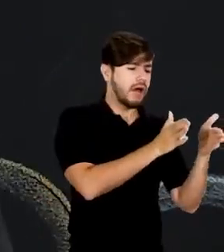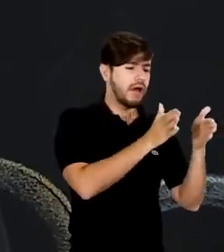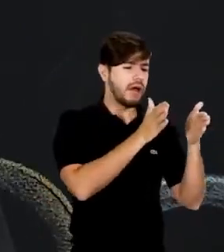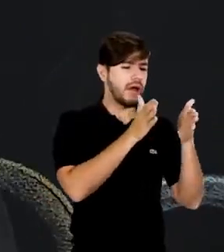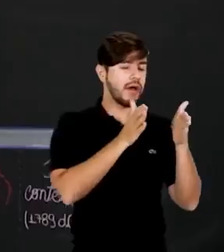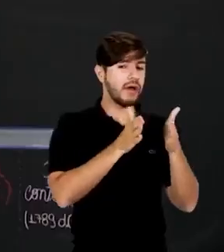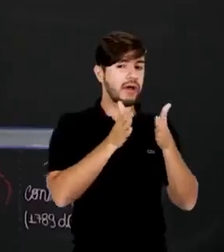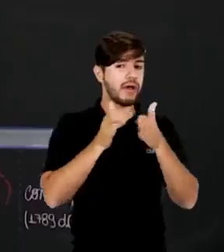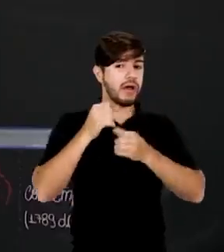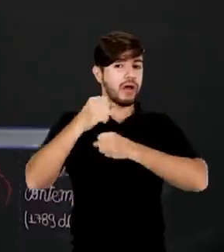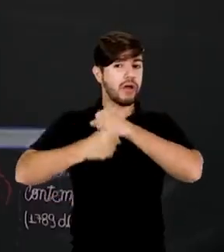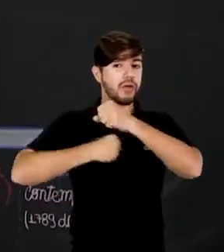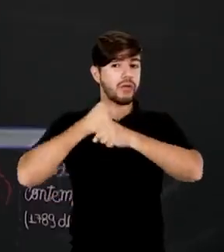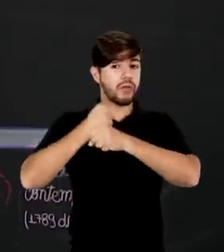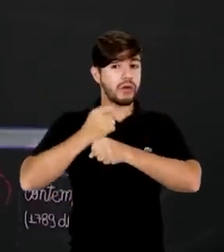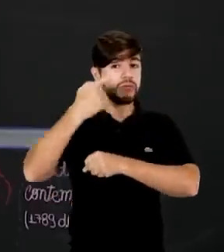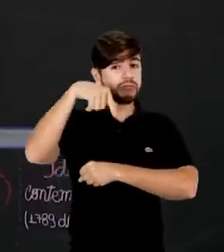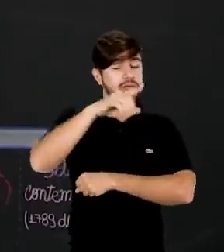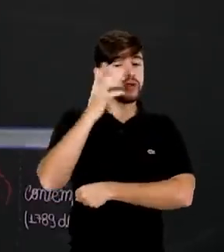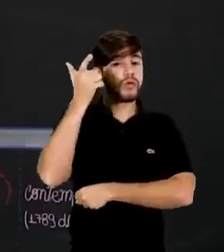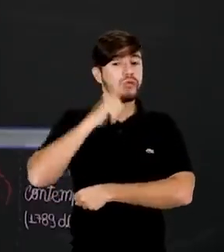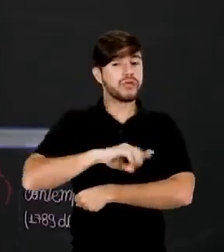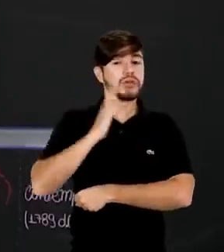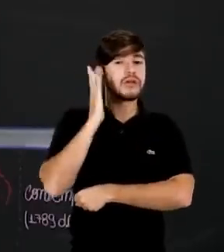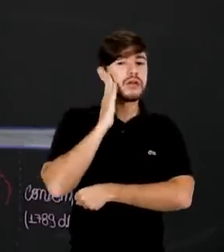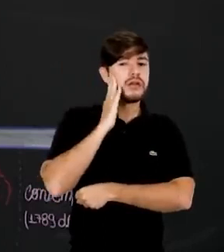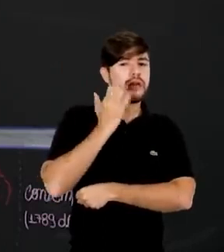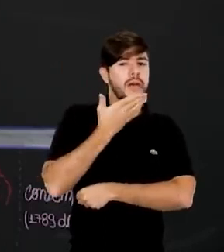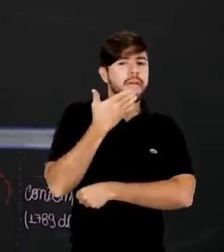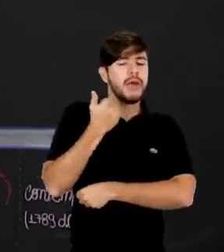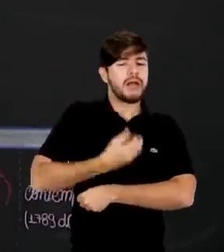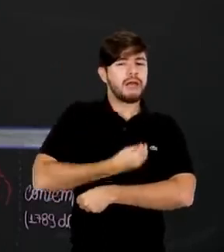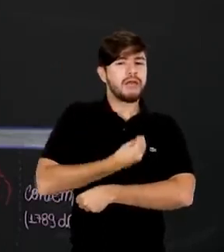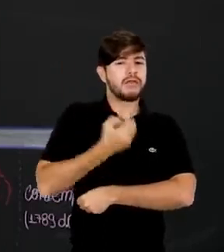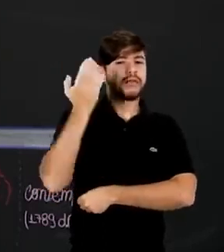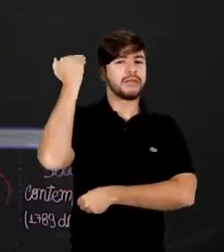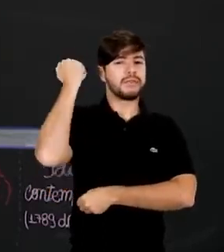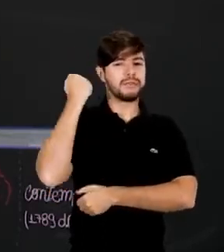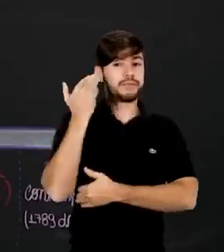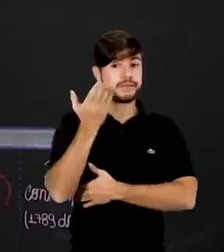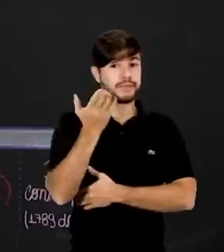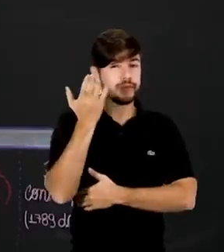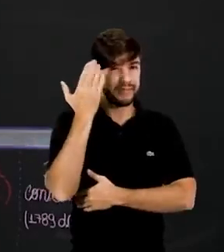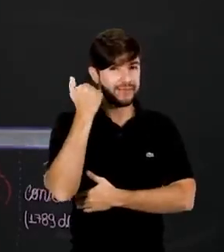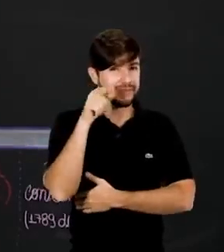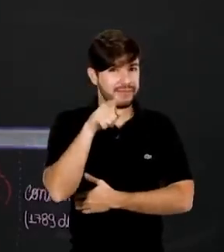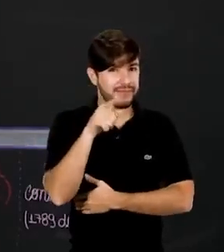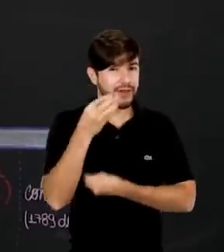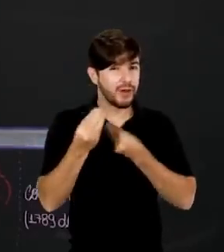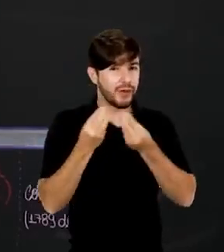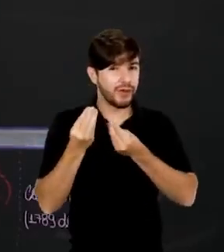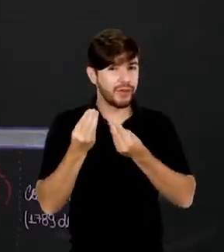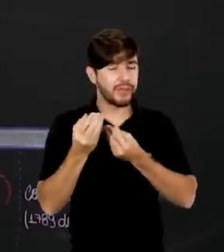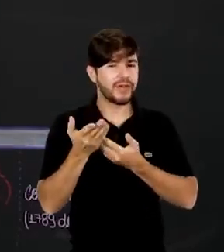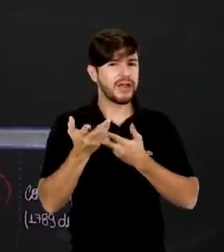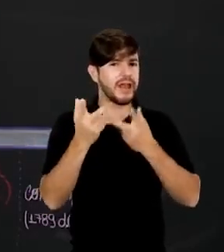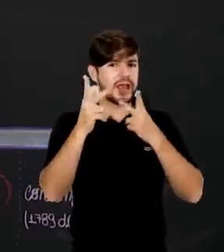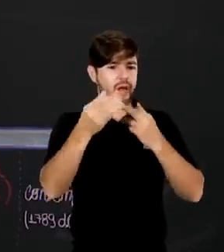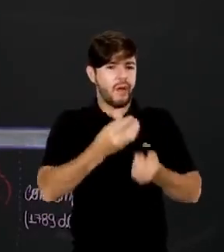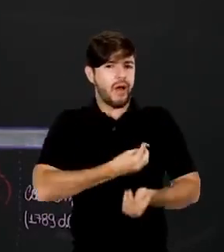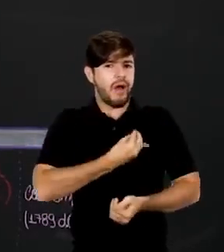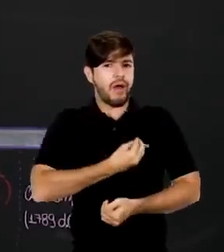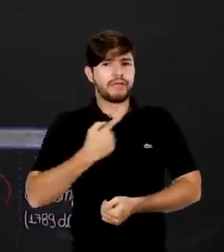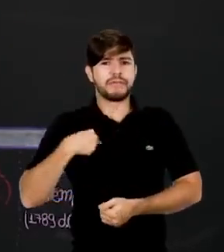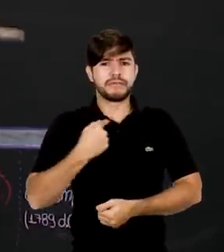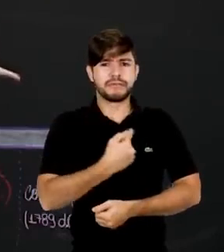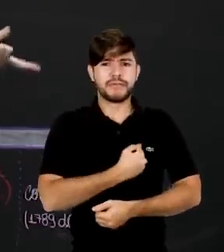algumas épocas, para entender melhor o que se passava naquele tempo. Então, quer ver como você sabe o que é isso? A gente faz muito isso com a nossa vida. A